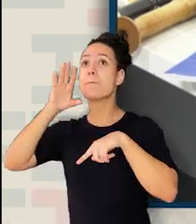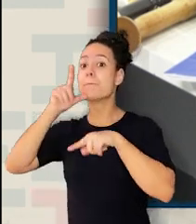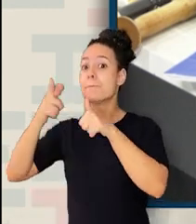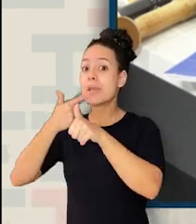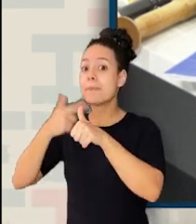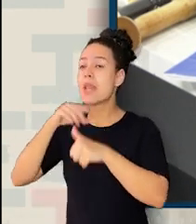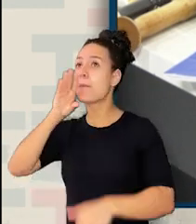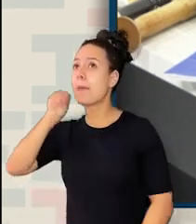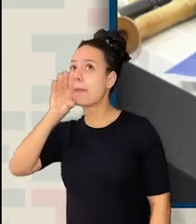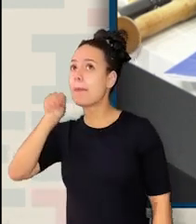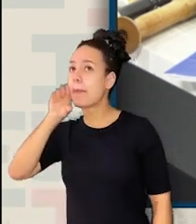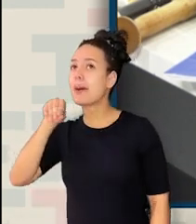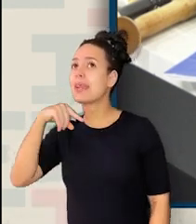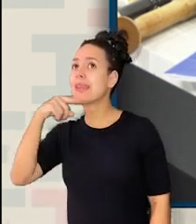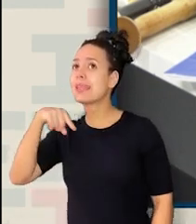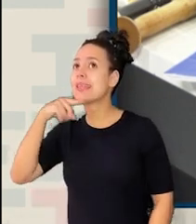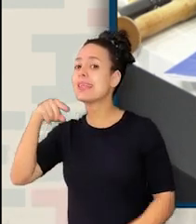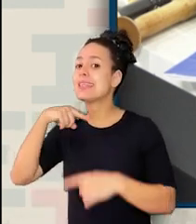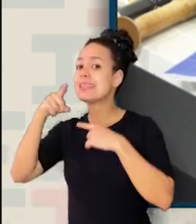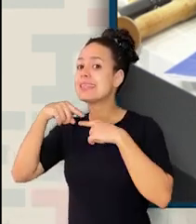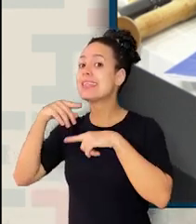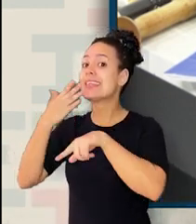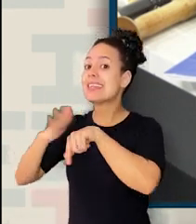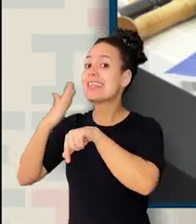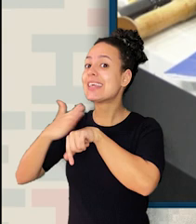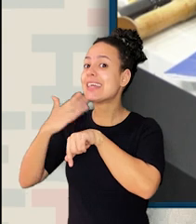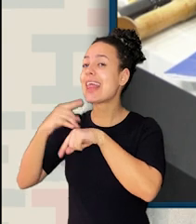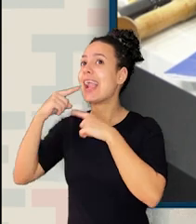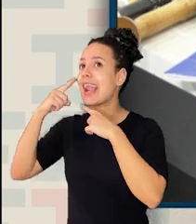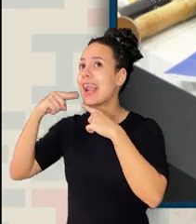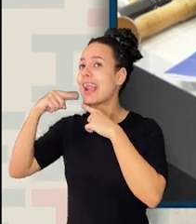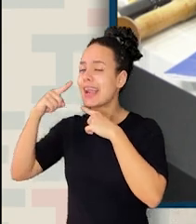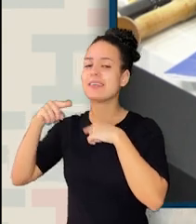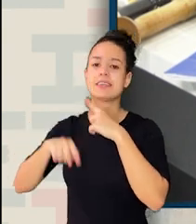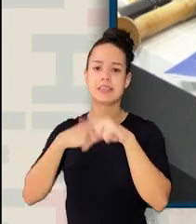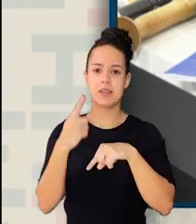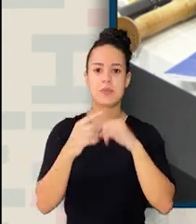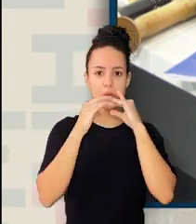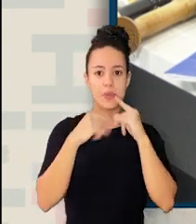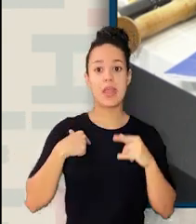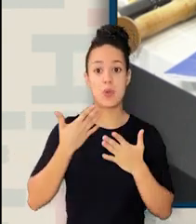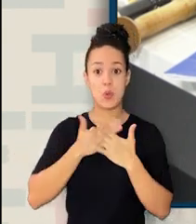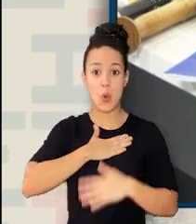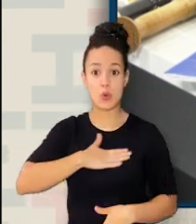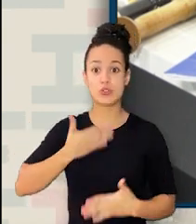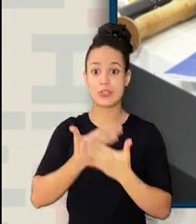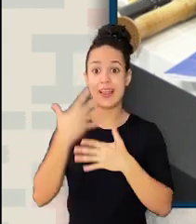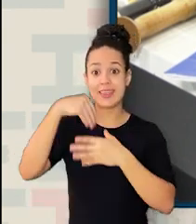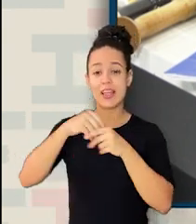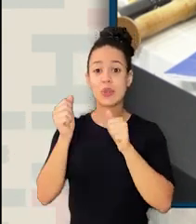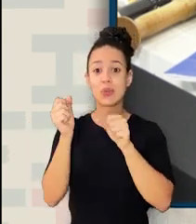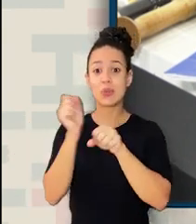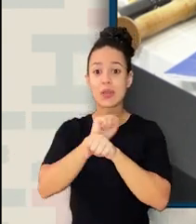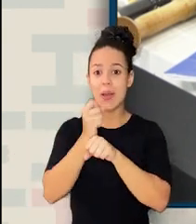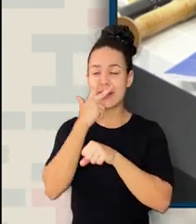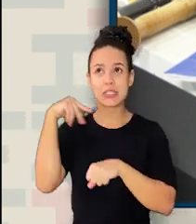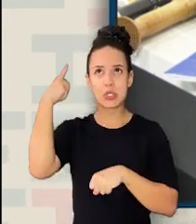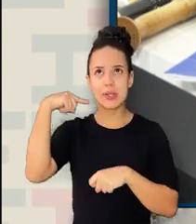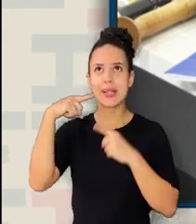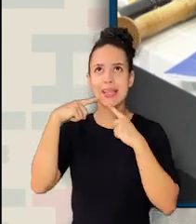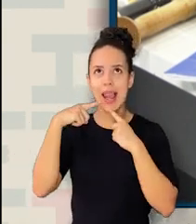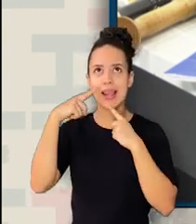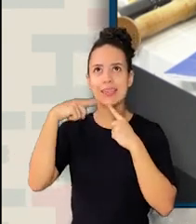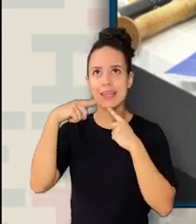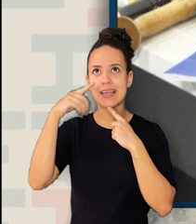Tê. Às vezes a gente parece Eu gosto de estudar isso, por exemplo, dentro do carro, né? Aí parece uma maluca assim, falando.